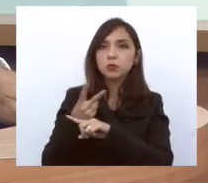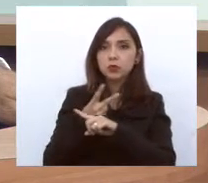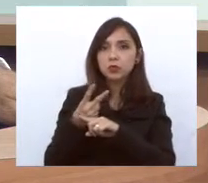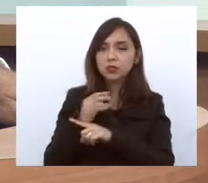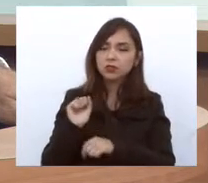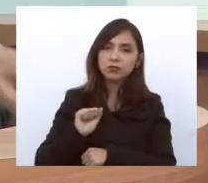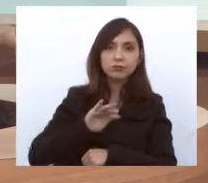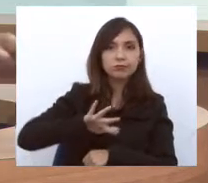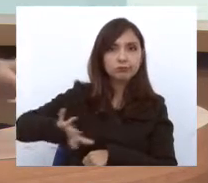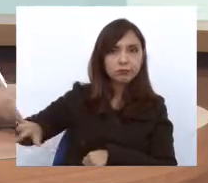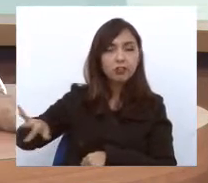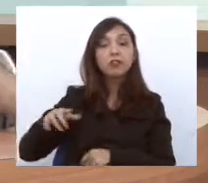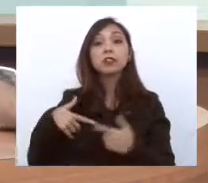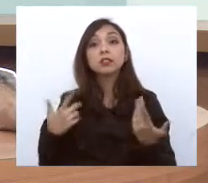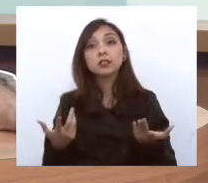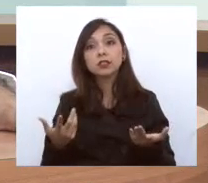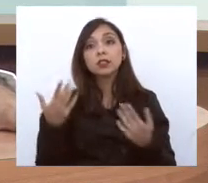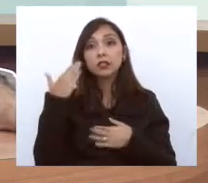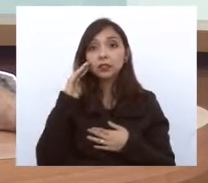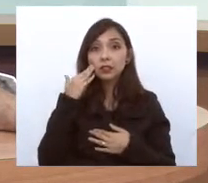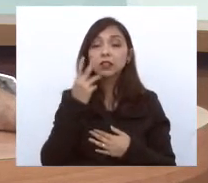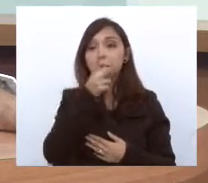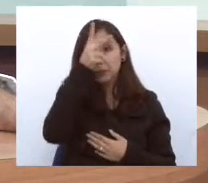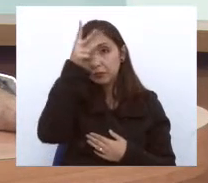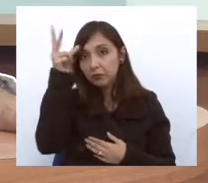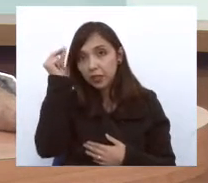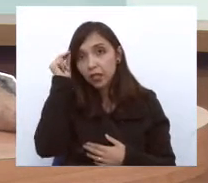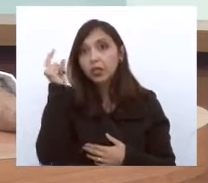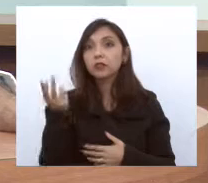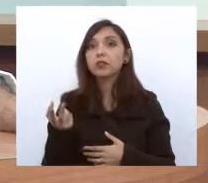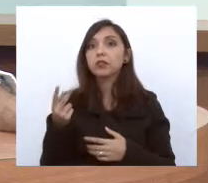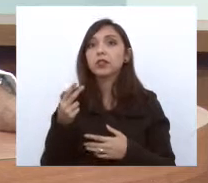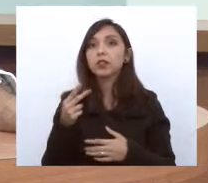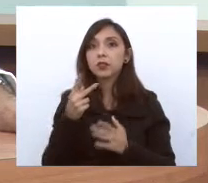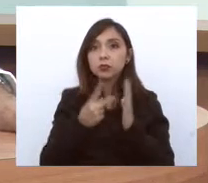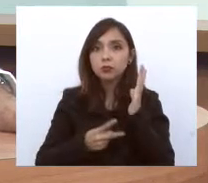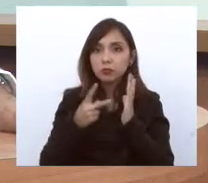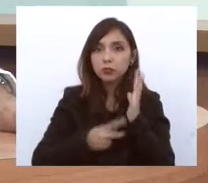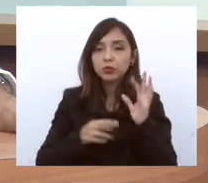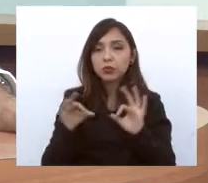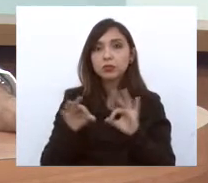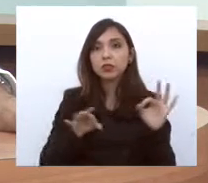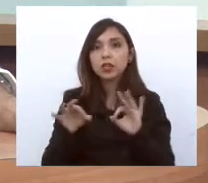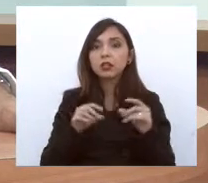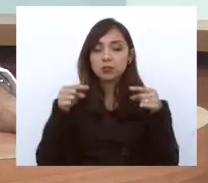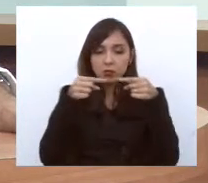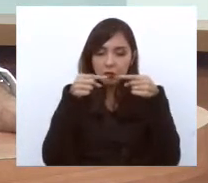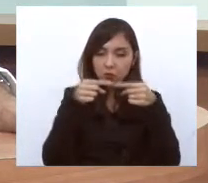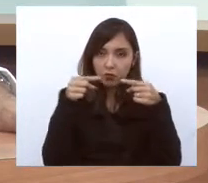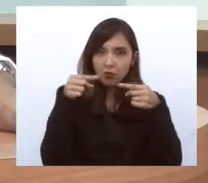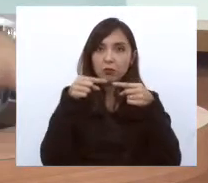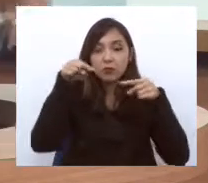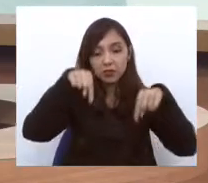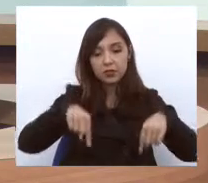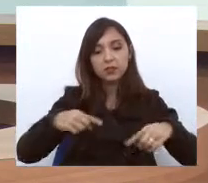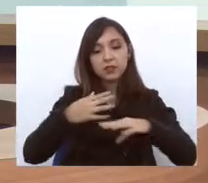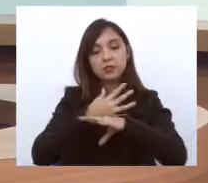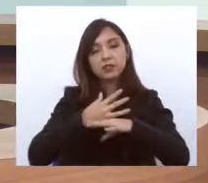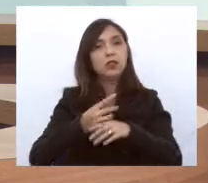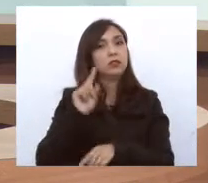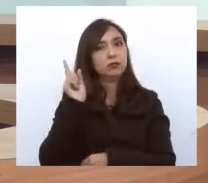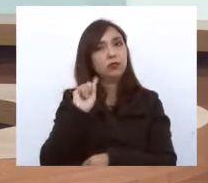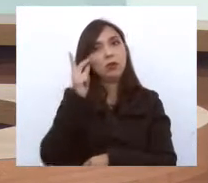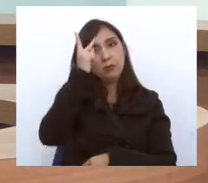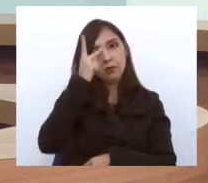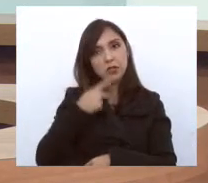pouco de lado, que agora eles vão ter que entender com o prefeito, desenvolver um projeto que seja adequado aos interesses da cidade, não ao